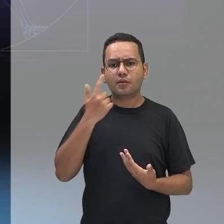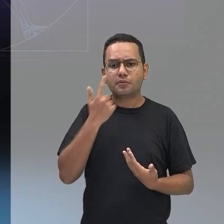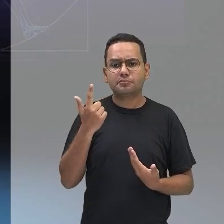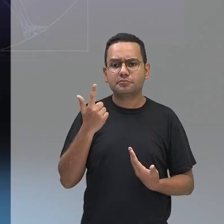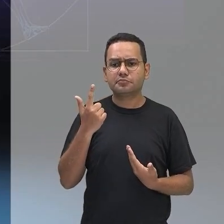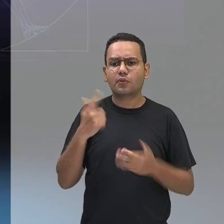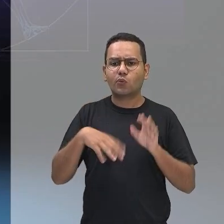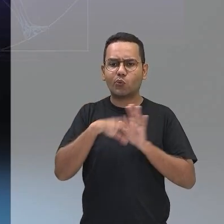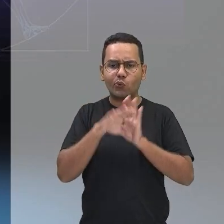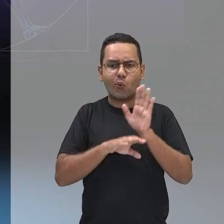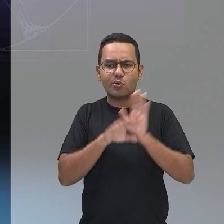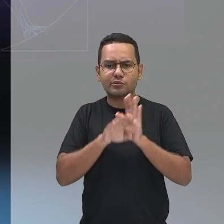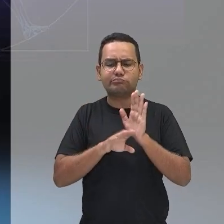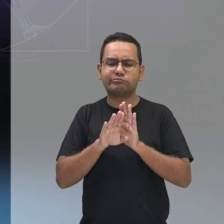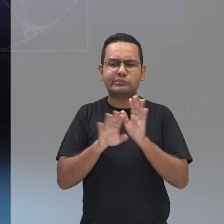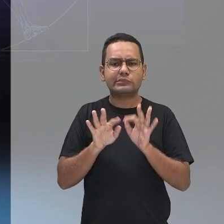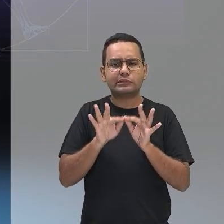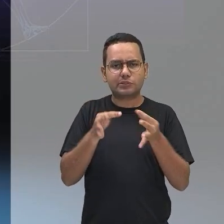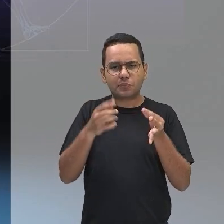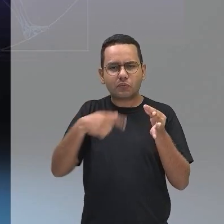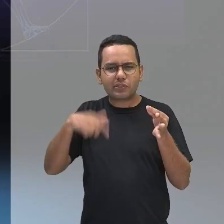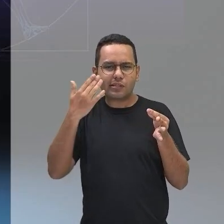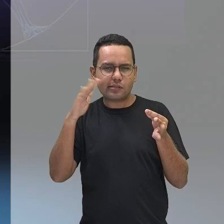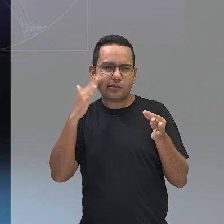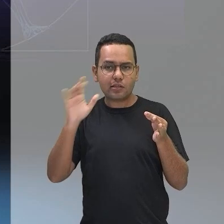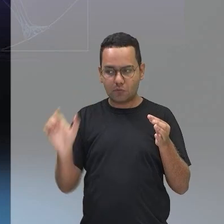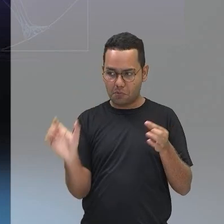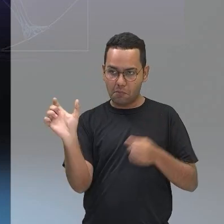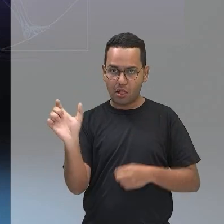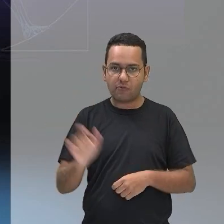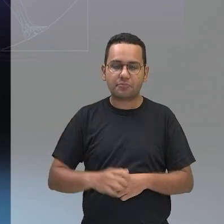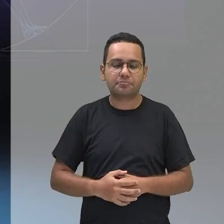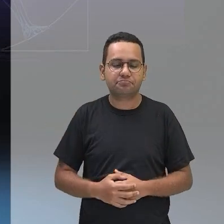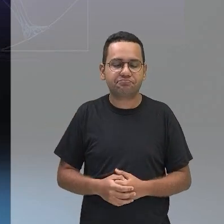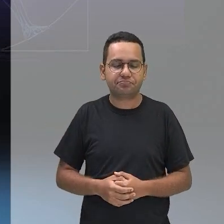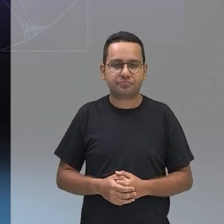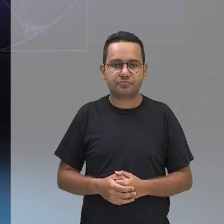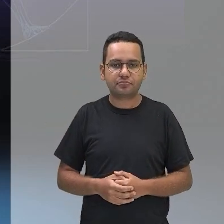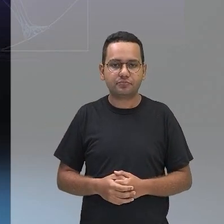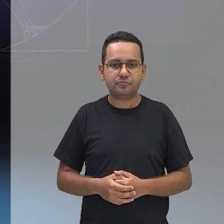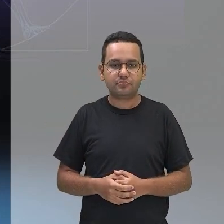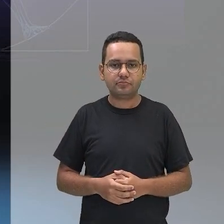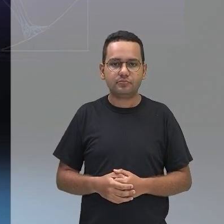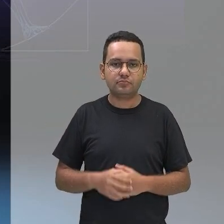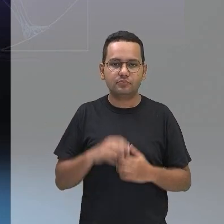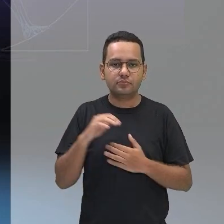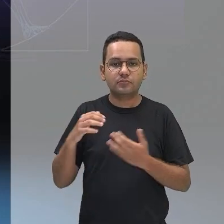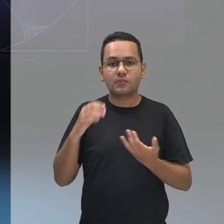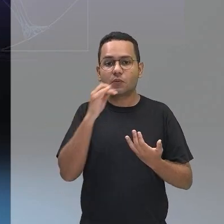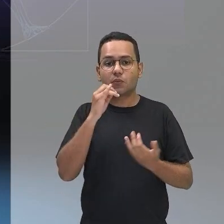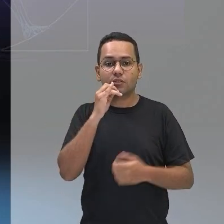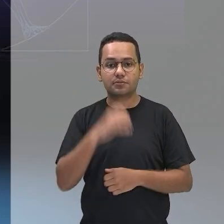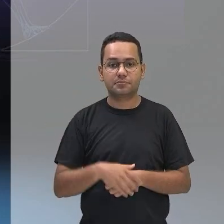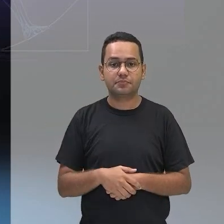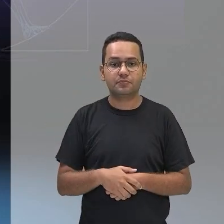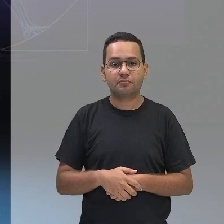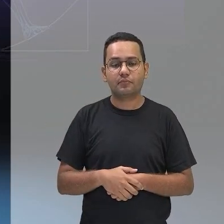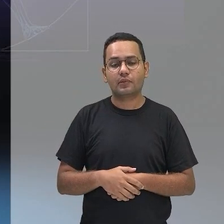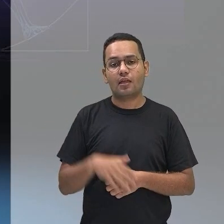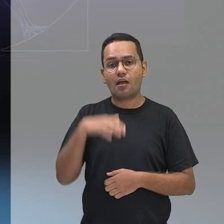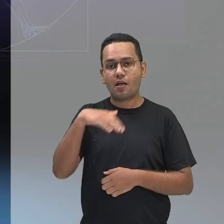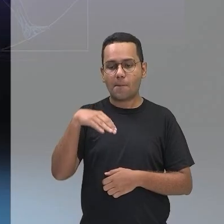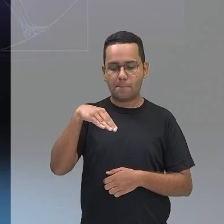que seria biofísica. Nós falamos dessa parte aí, né, da gravidade, mas também tem a parte do magnetismo da Terra, que